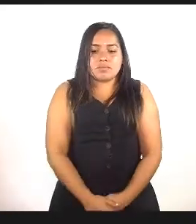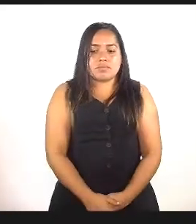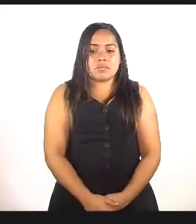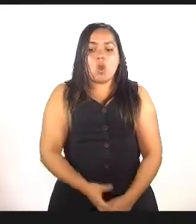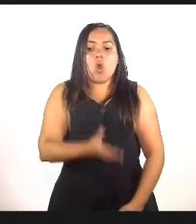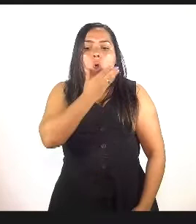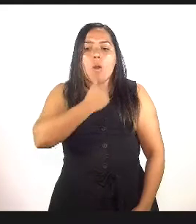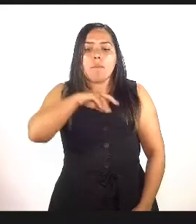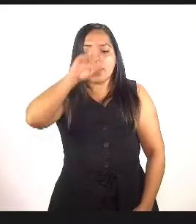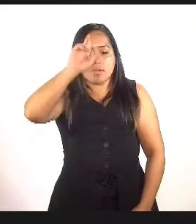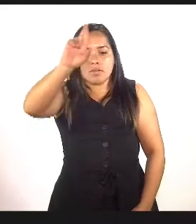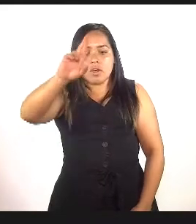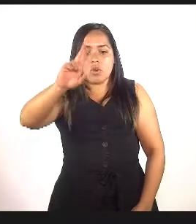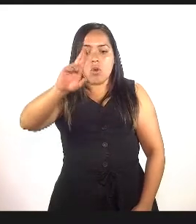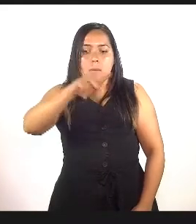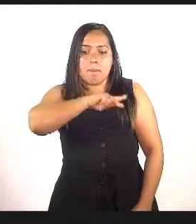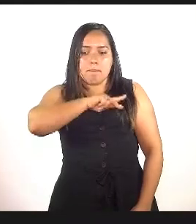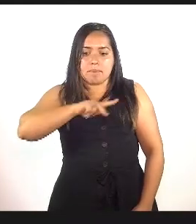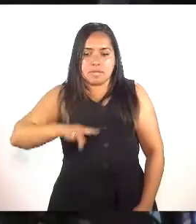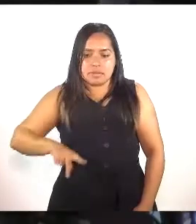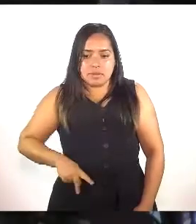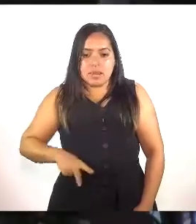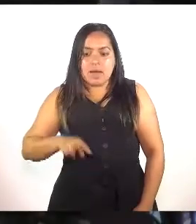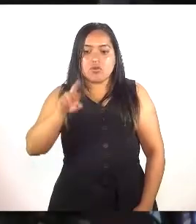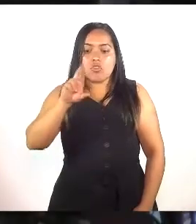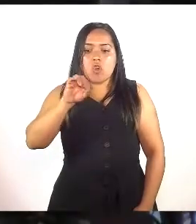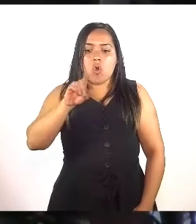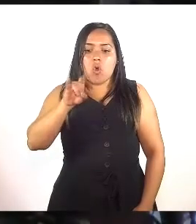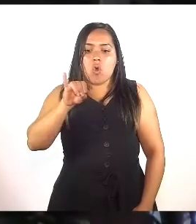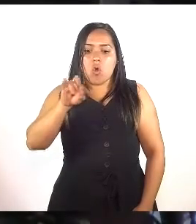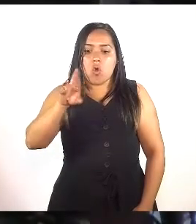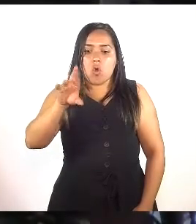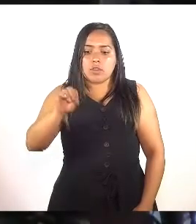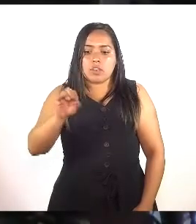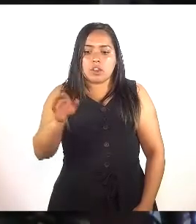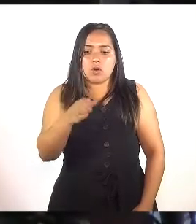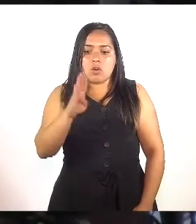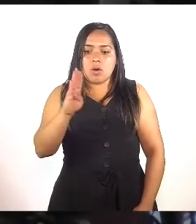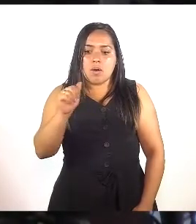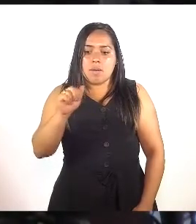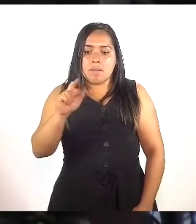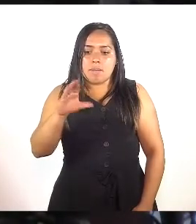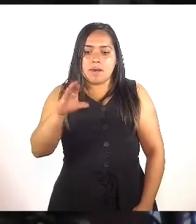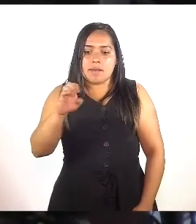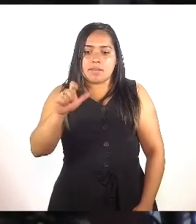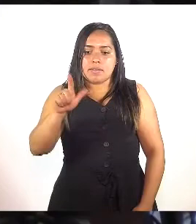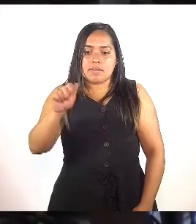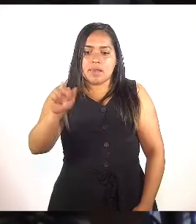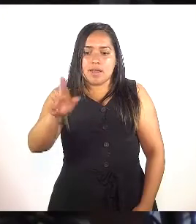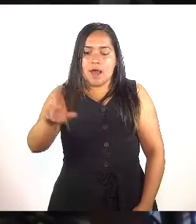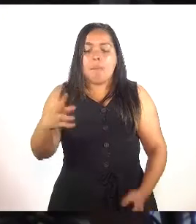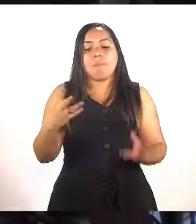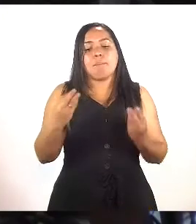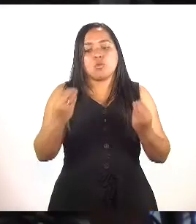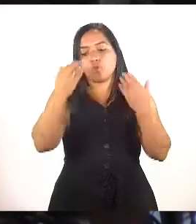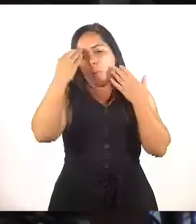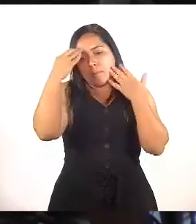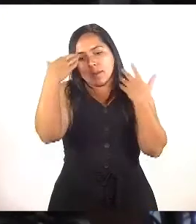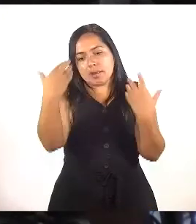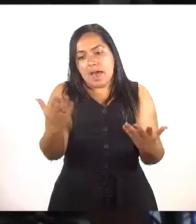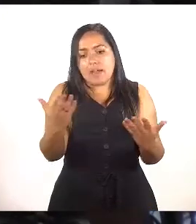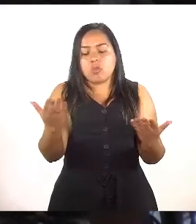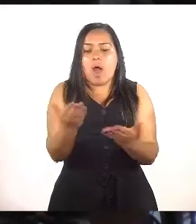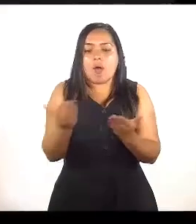presidente Rodrigo Bacelar. Muito obrigado, querido amigo deputado Márcio Canela. Passo a palavra agora ao deputado